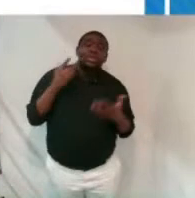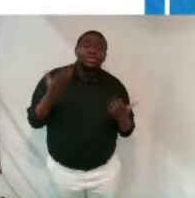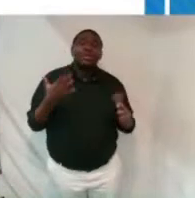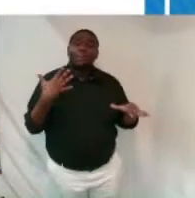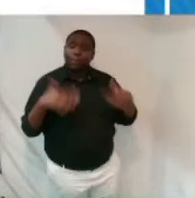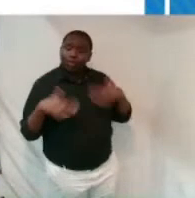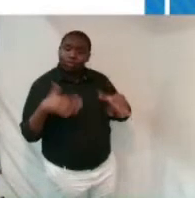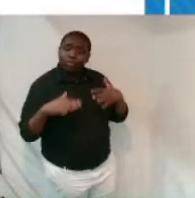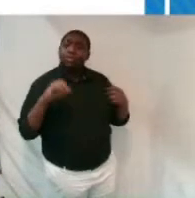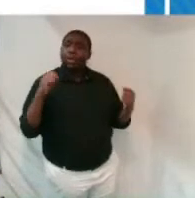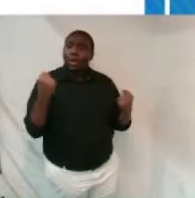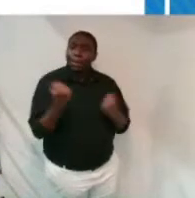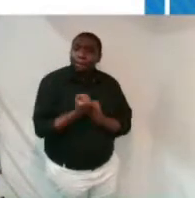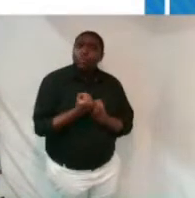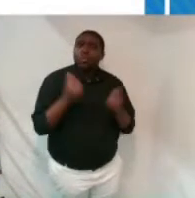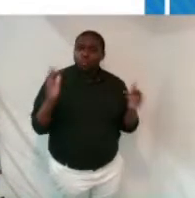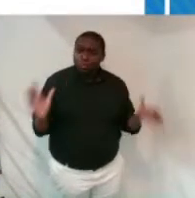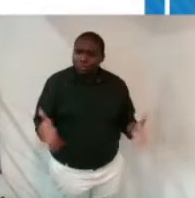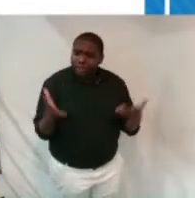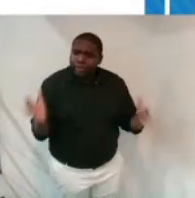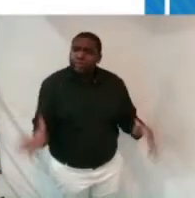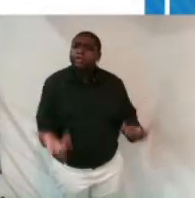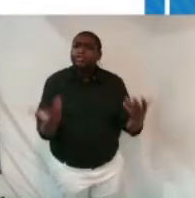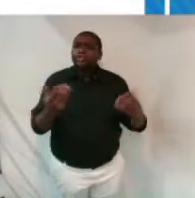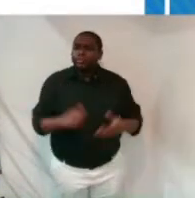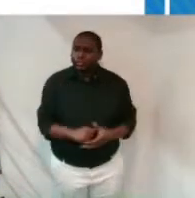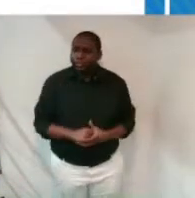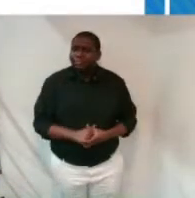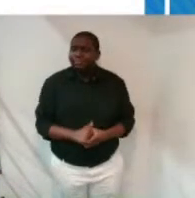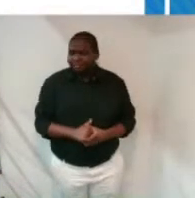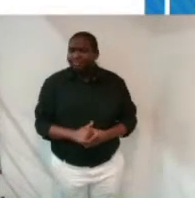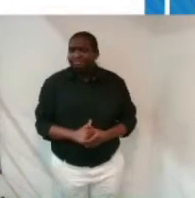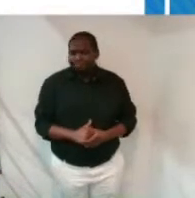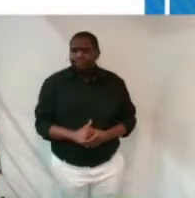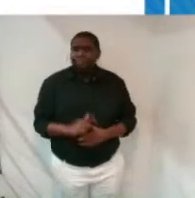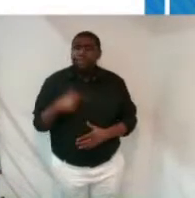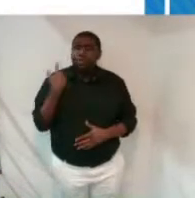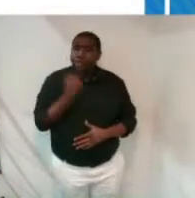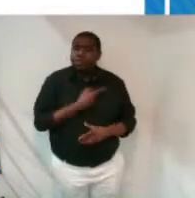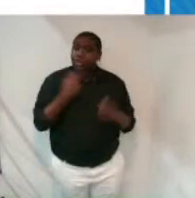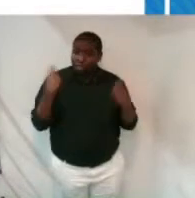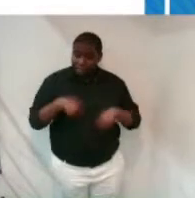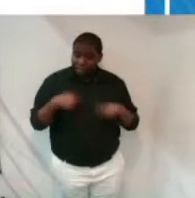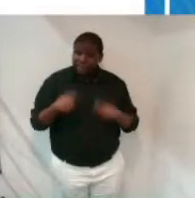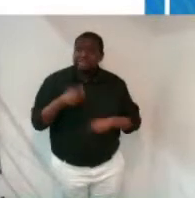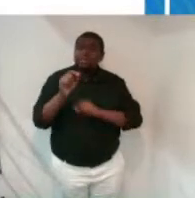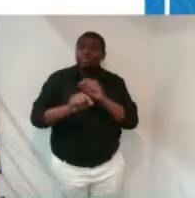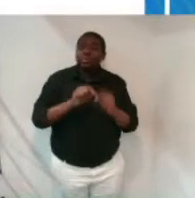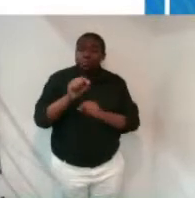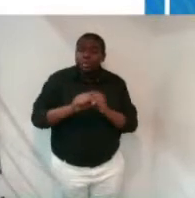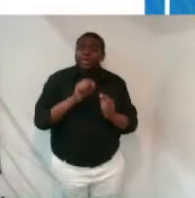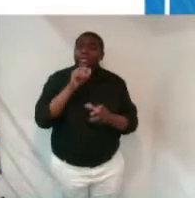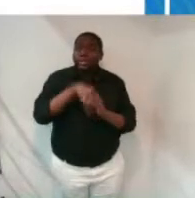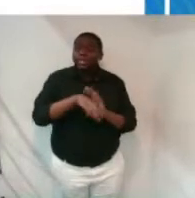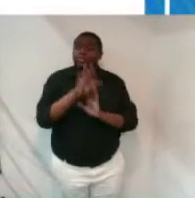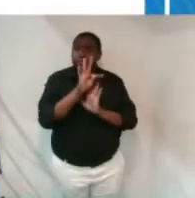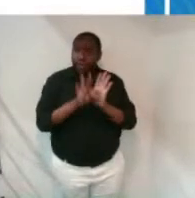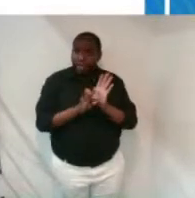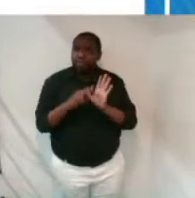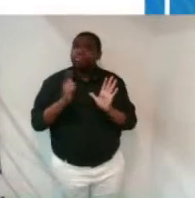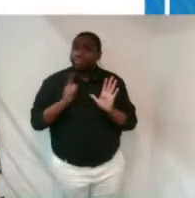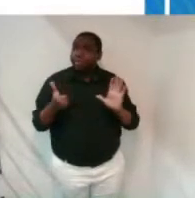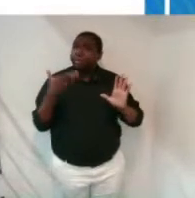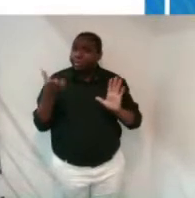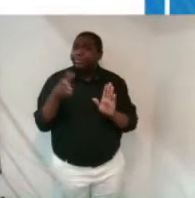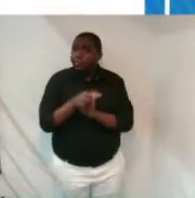mobilização, esse apoio, esse incentivo. Né? Então, isso é algo que a gente precisa. E dentro do texto tem mais ou menos essas dicas: o que a